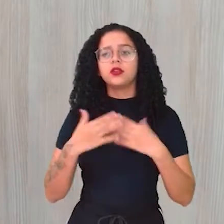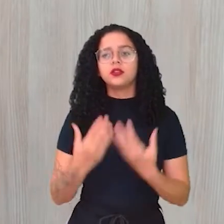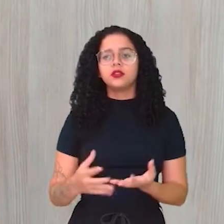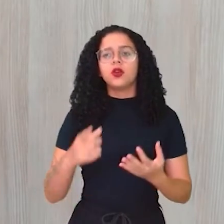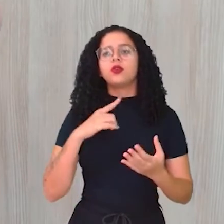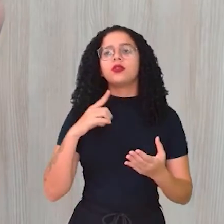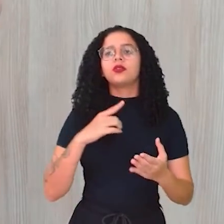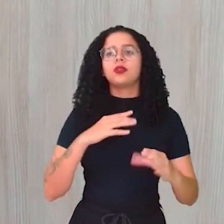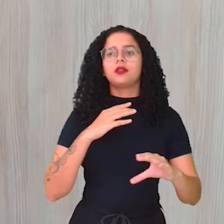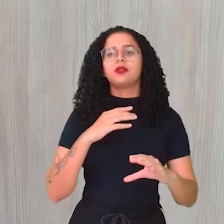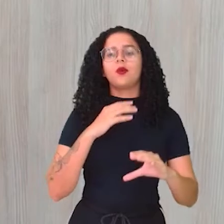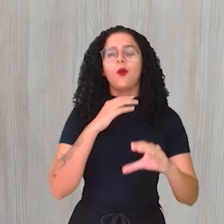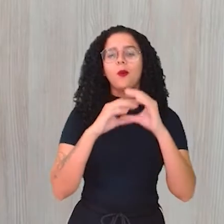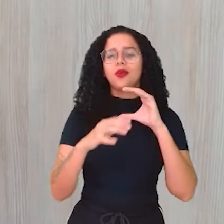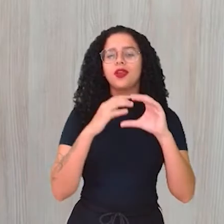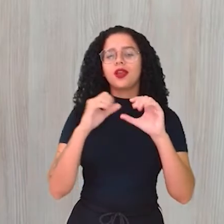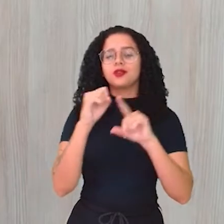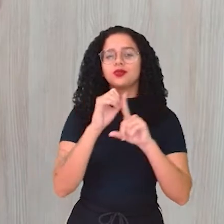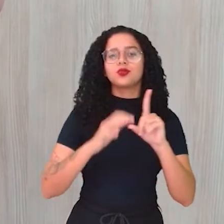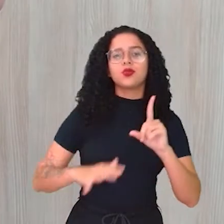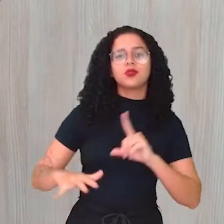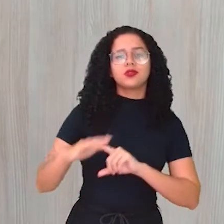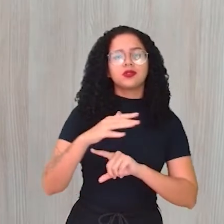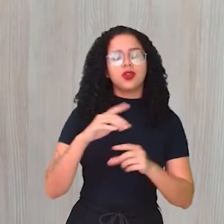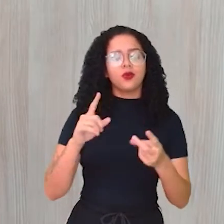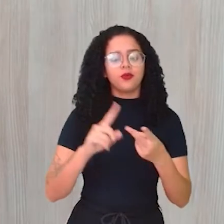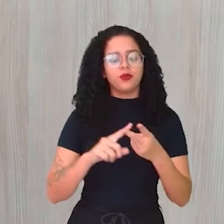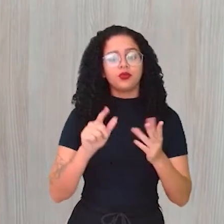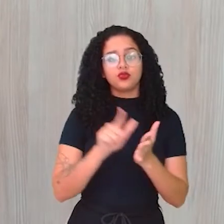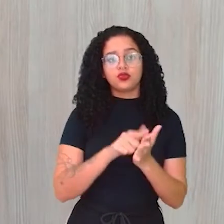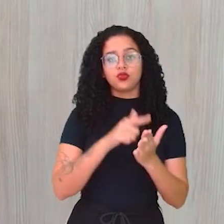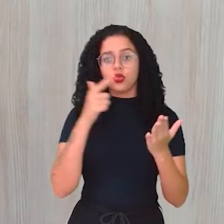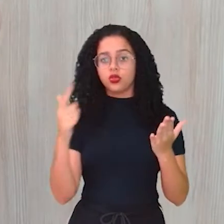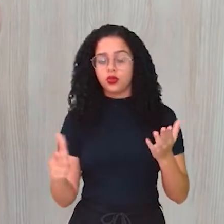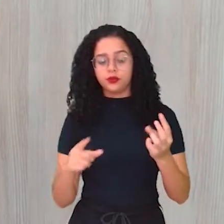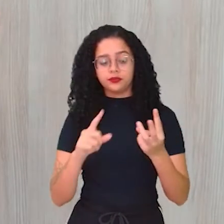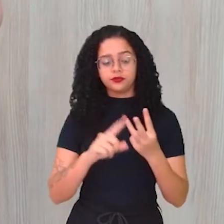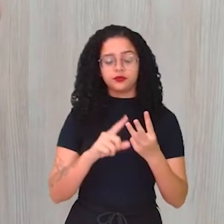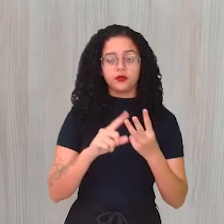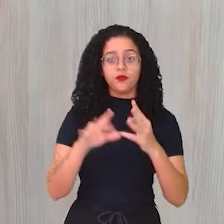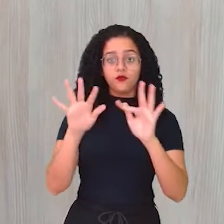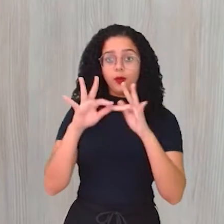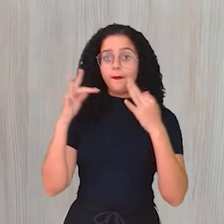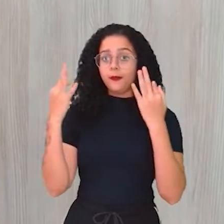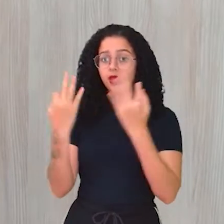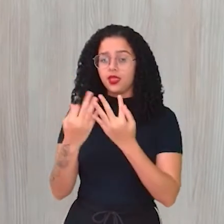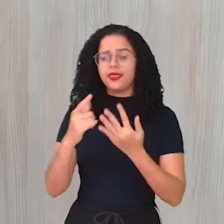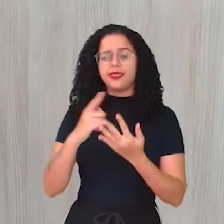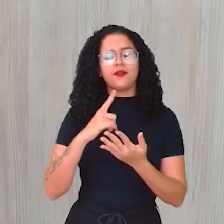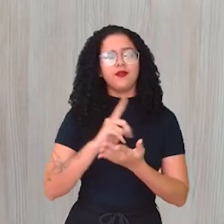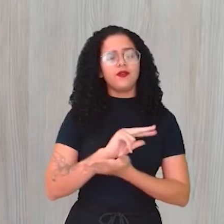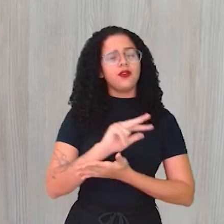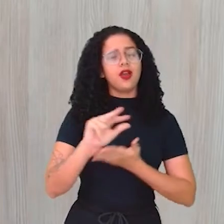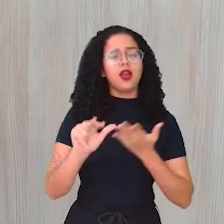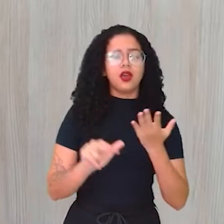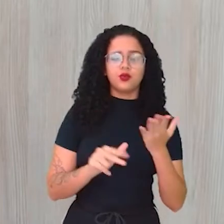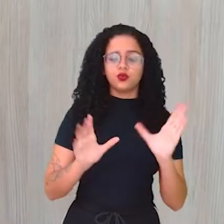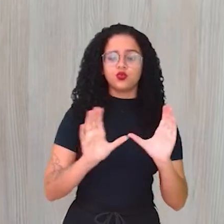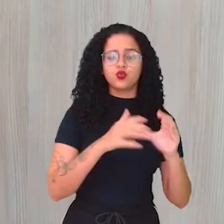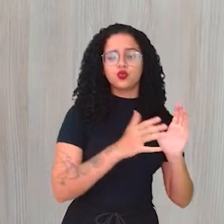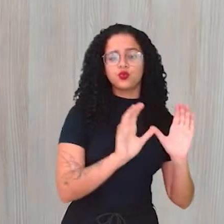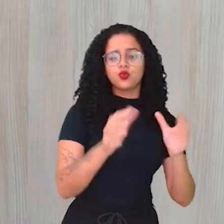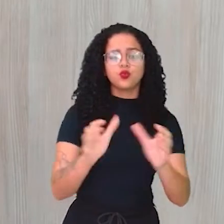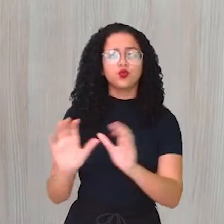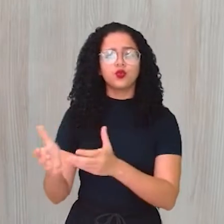comunicação social, tem comunicação jornalística, tem comunicação familiar. Então tem vários aí, digamos assim, grupos,